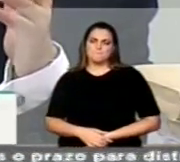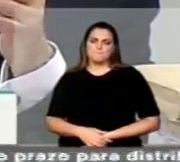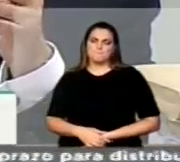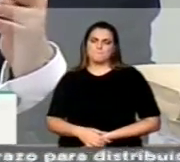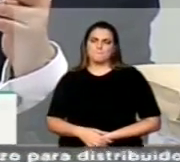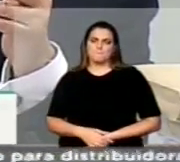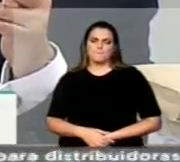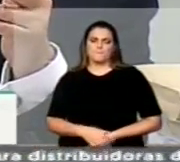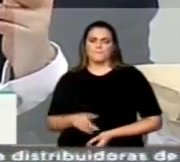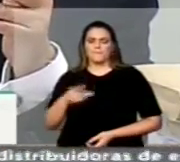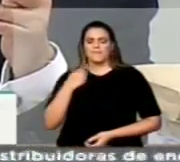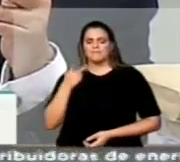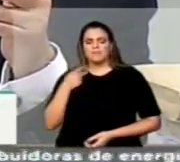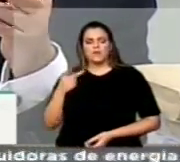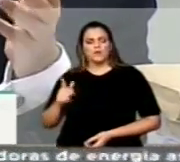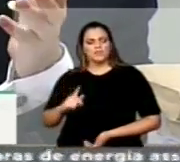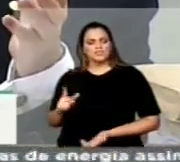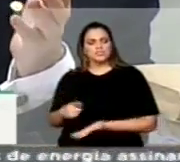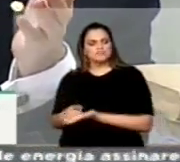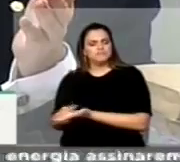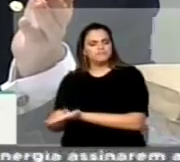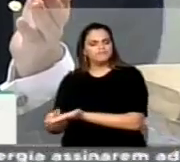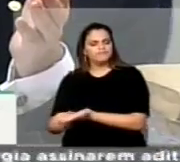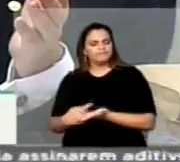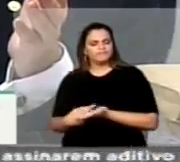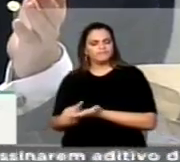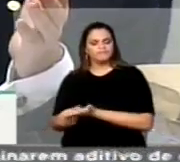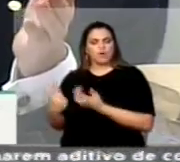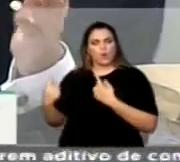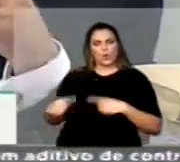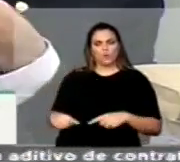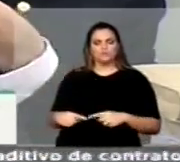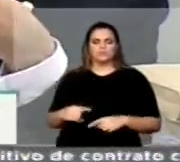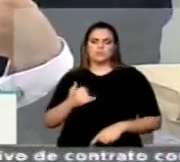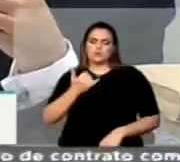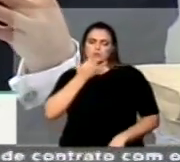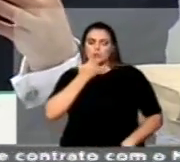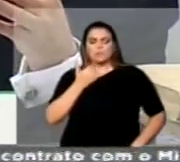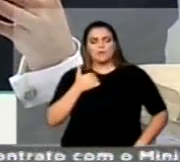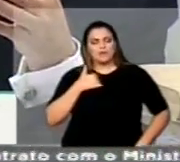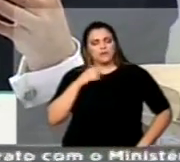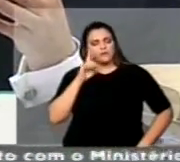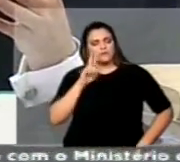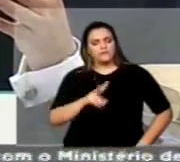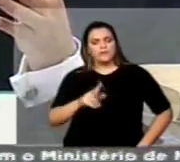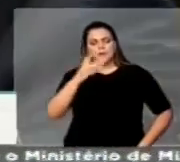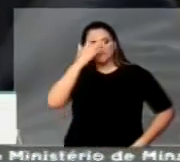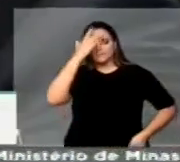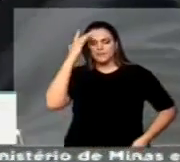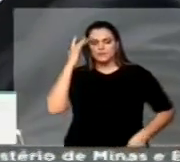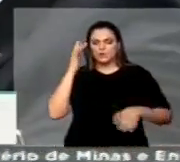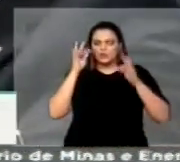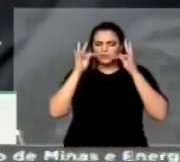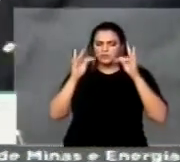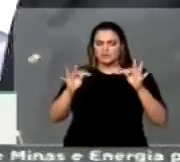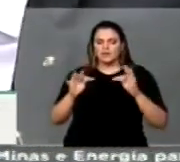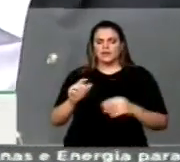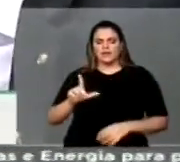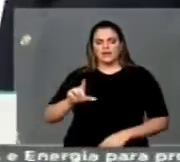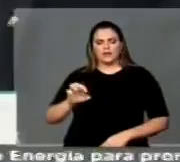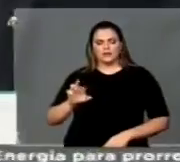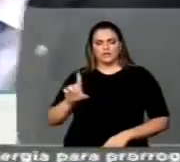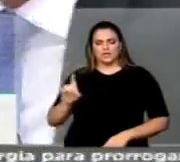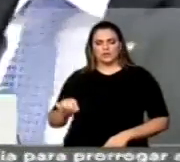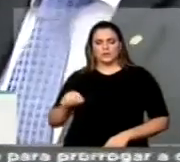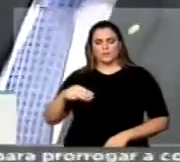a conspiração contra mim, eu quero fazer um reparo só de alguns. Eu vi o depoimento da testemunha que colocaram aqui, Leonardo Meirelles, dizendo